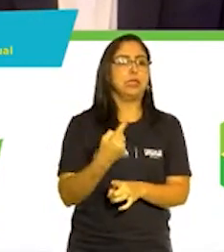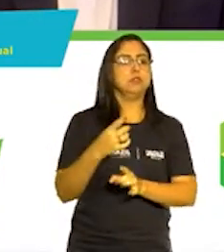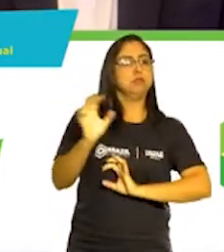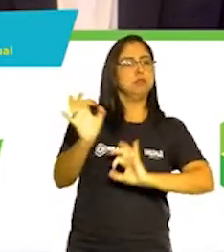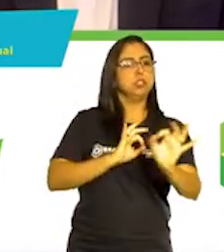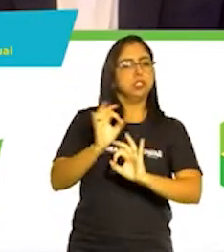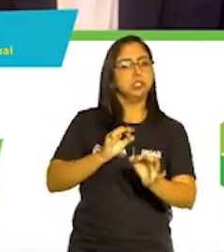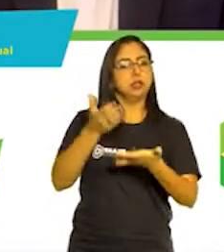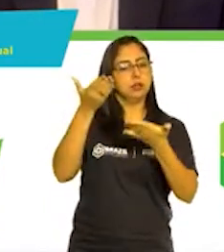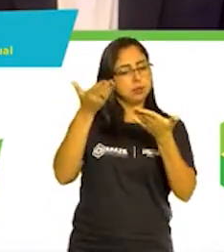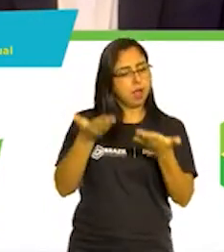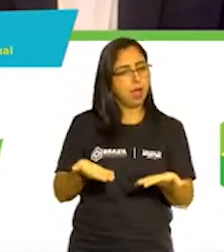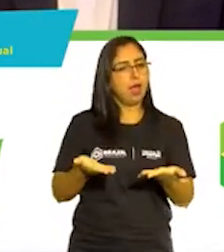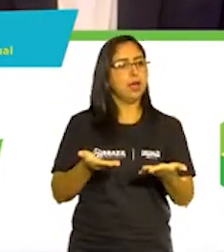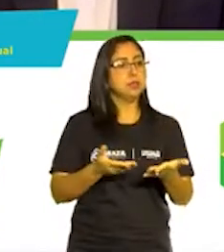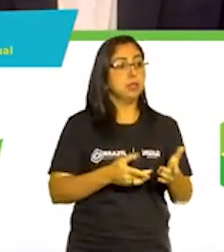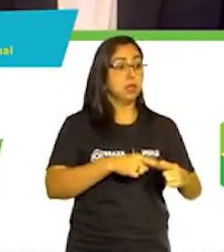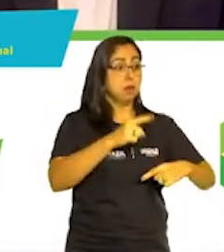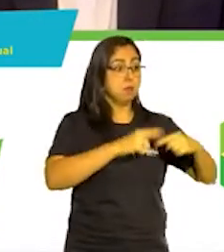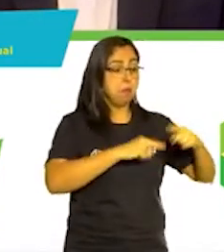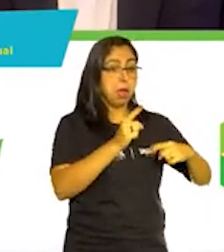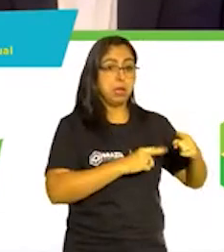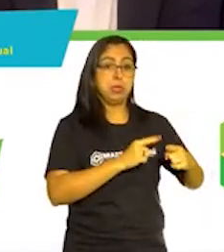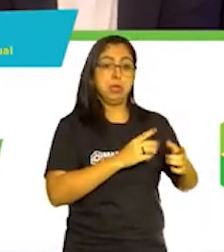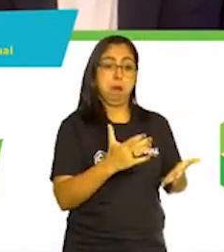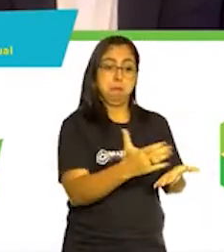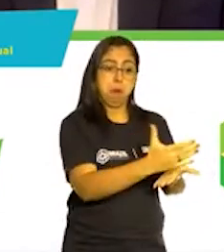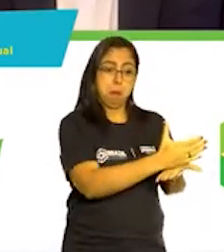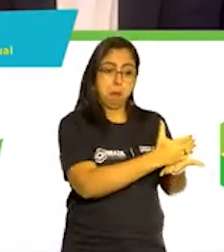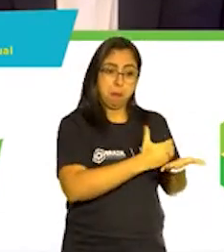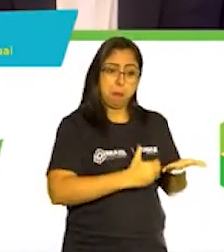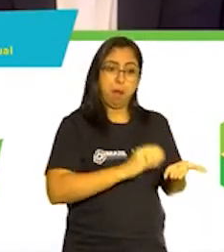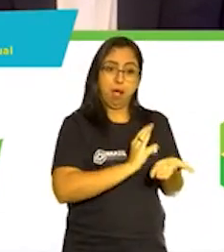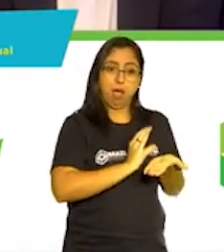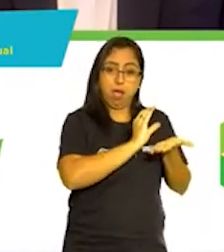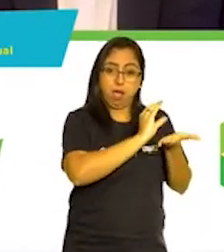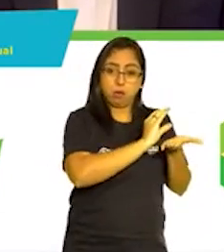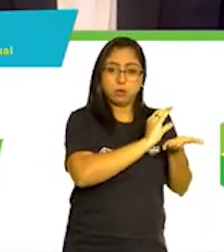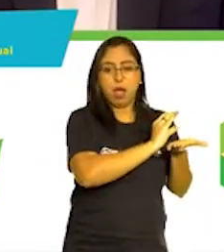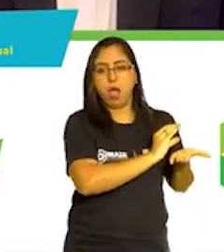menos do que a gente tem, a gente será capaz de